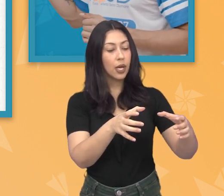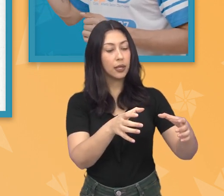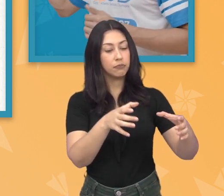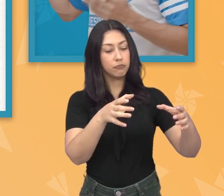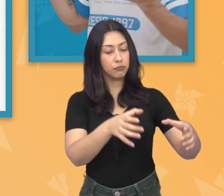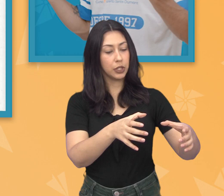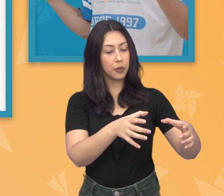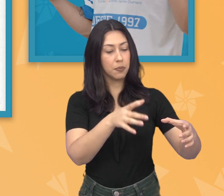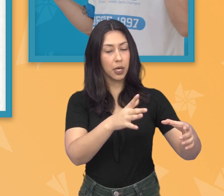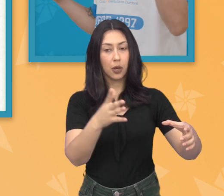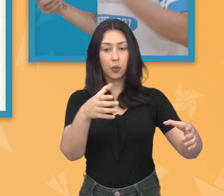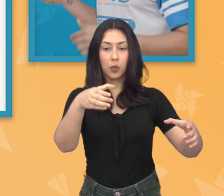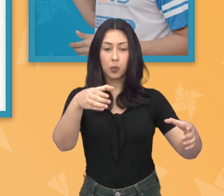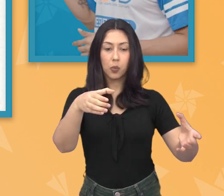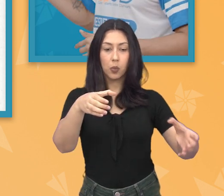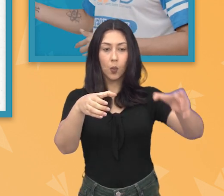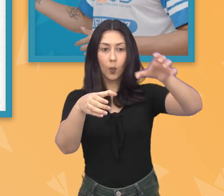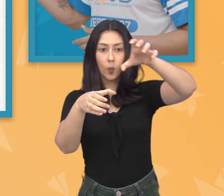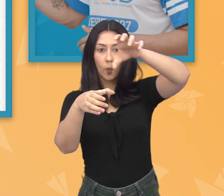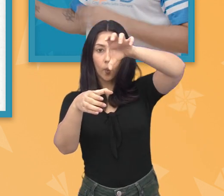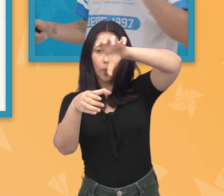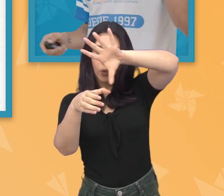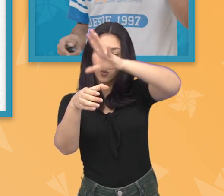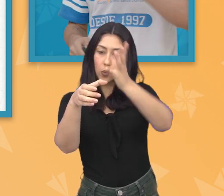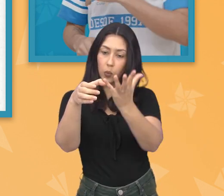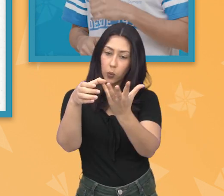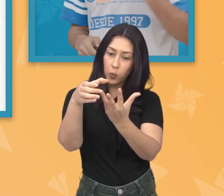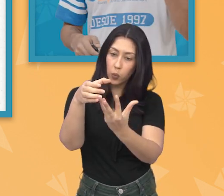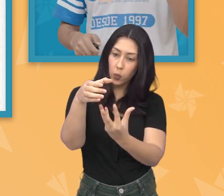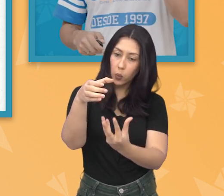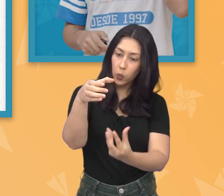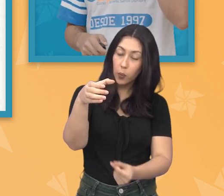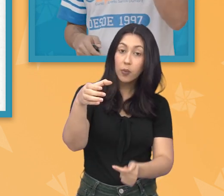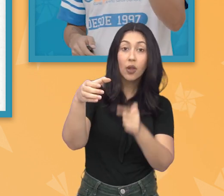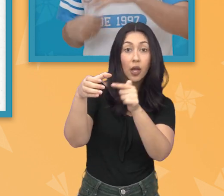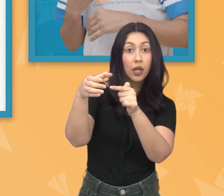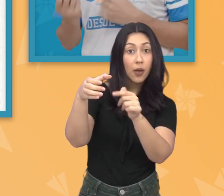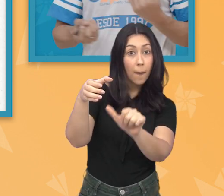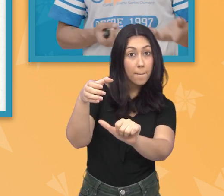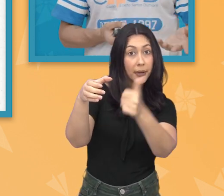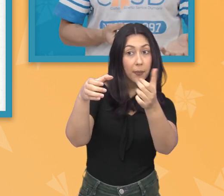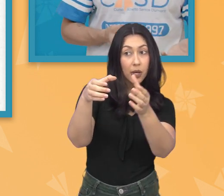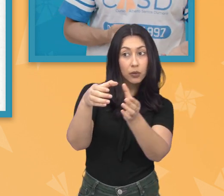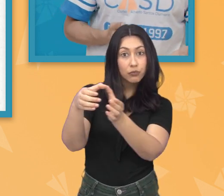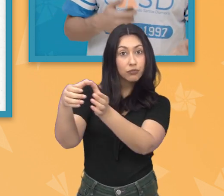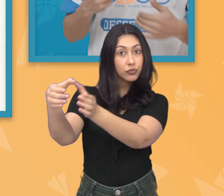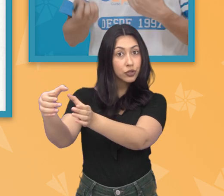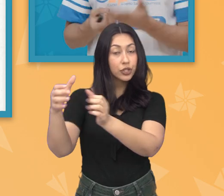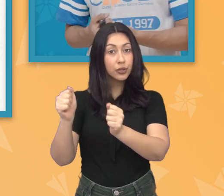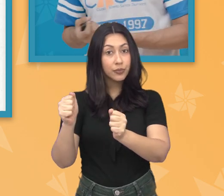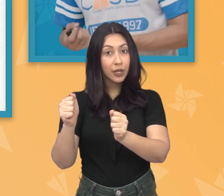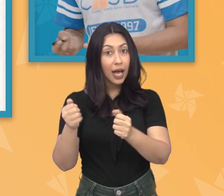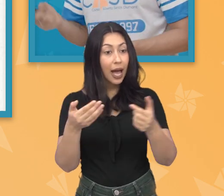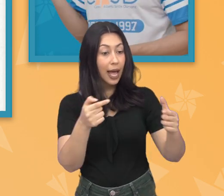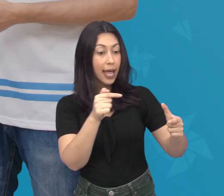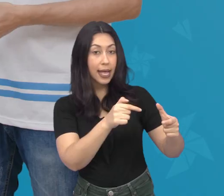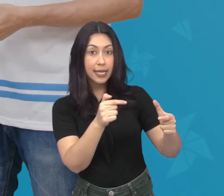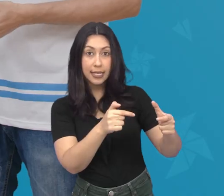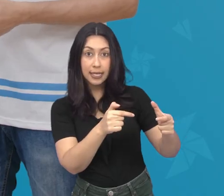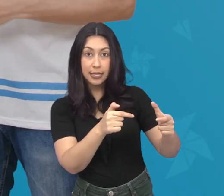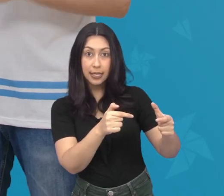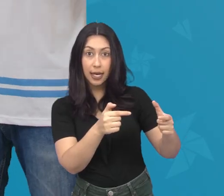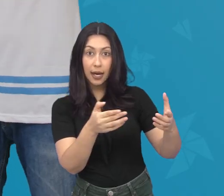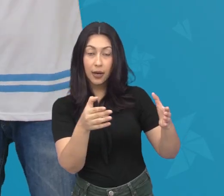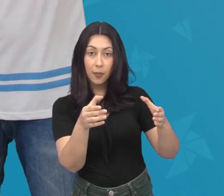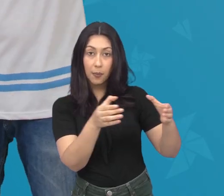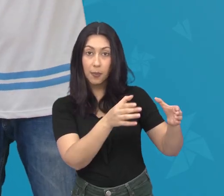com o sólido que vai se dissolver e assim a gente vai obter o sólido. Por exemplo, a gente tem açúcar e areia, a gente sabe o quê? Que açúcar pode se dissolver em água, a areia não. Nesse